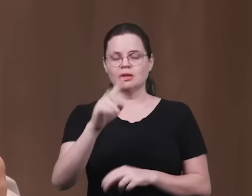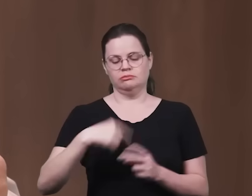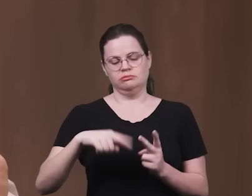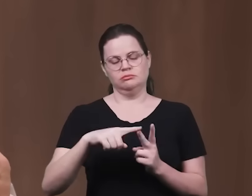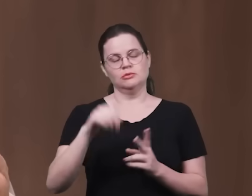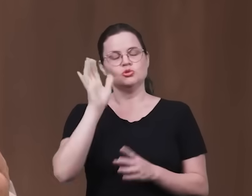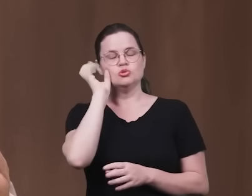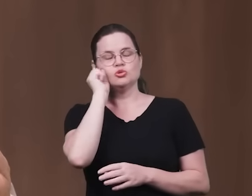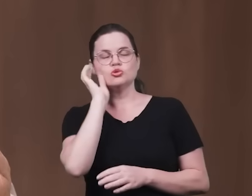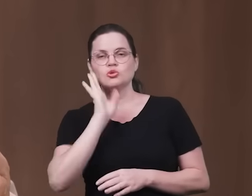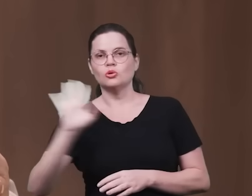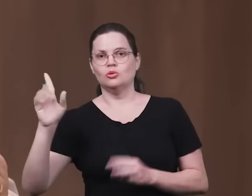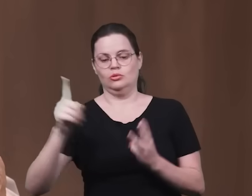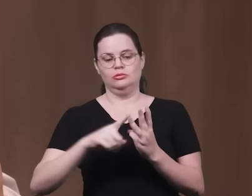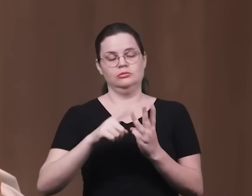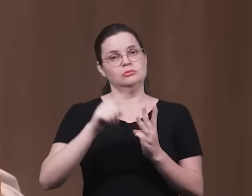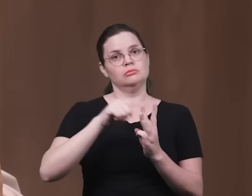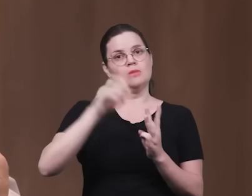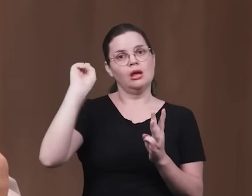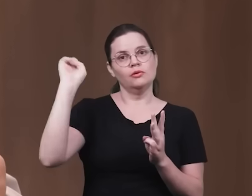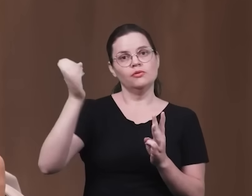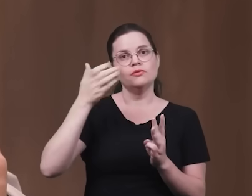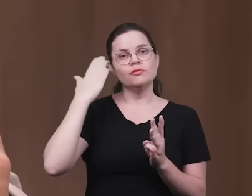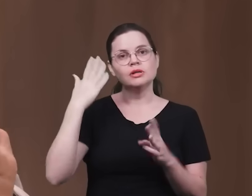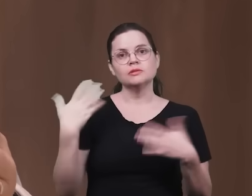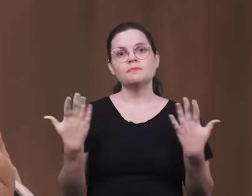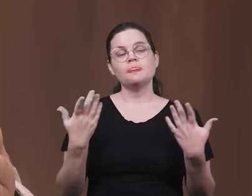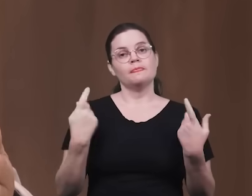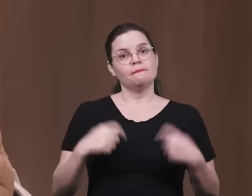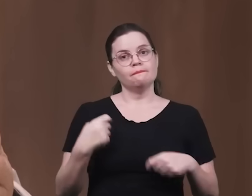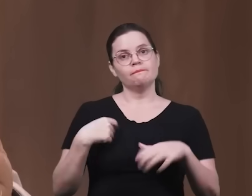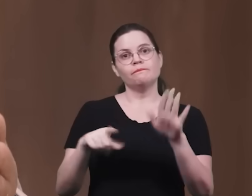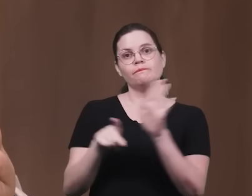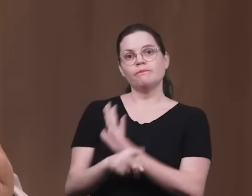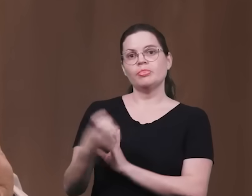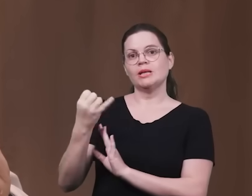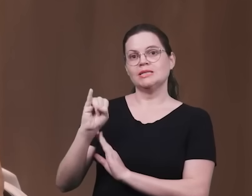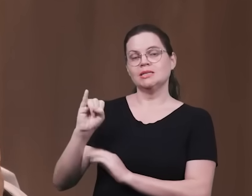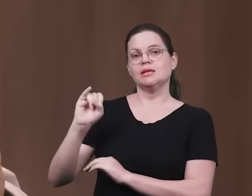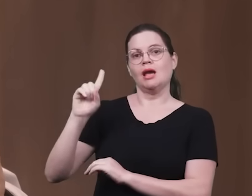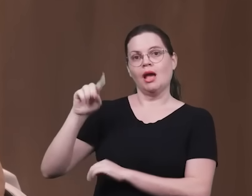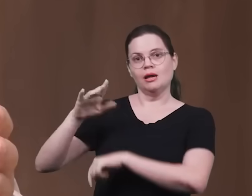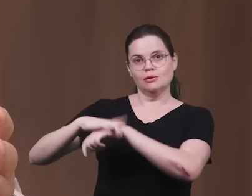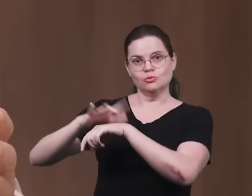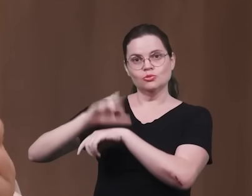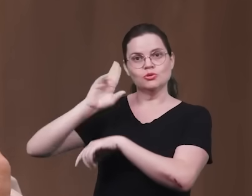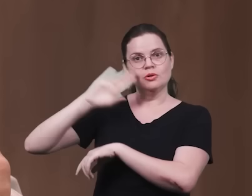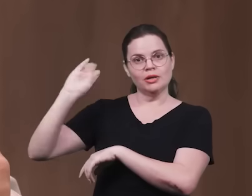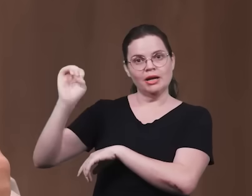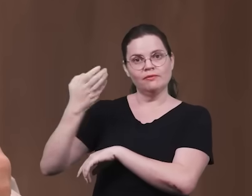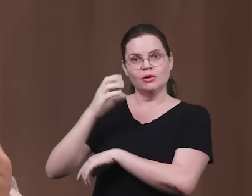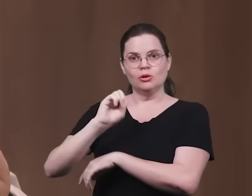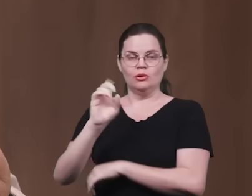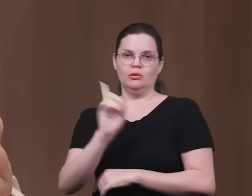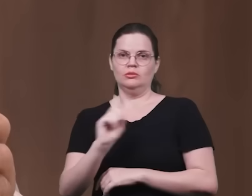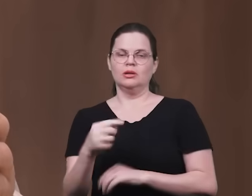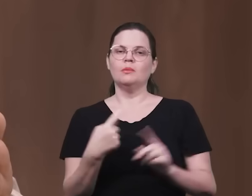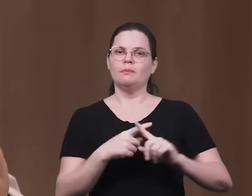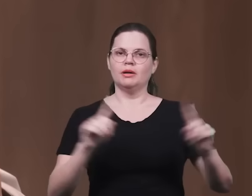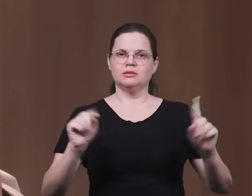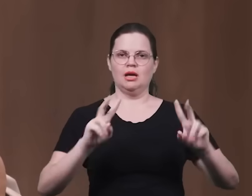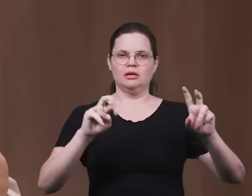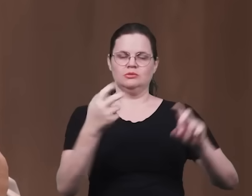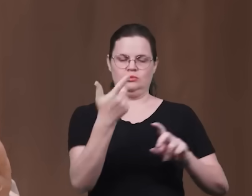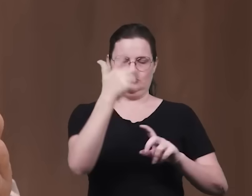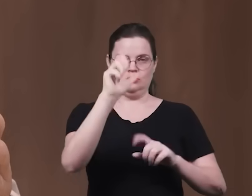sonho, uma revelação. Aí a questão é saber se aquilo vem do Senhor ou não, que é outro assunto. Mas ela se